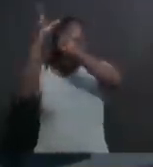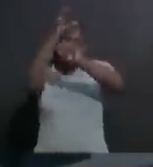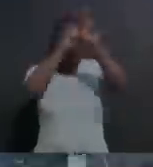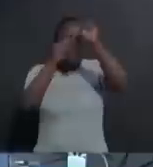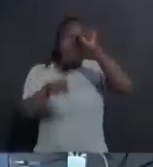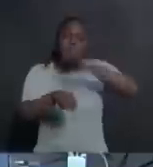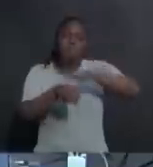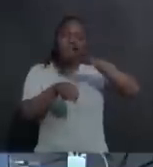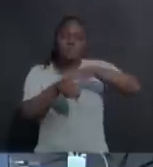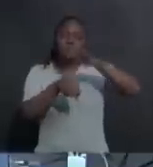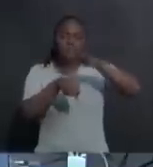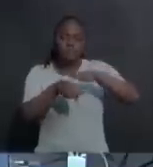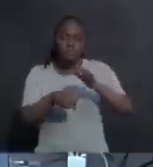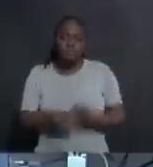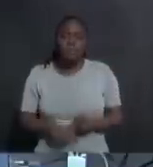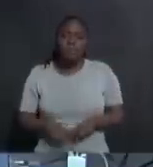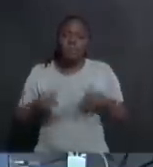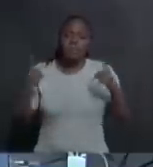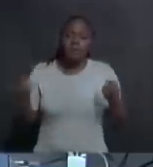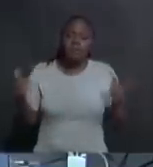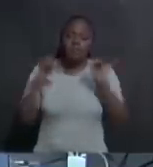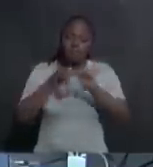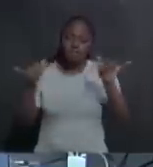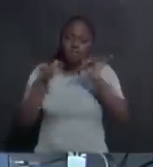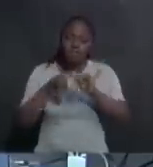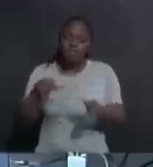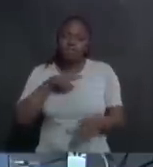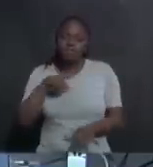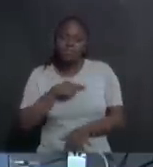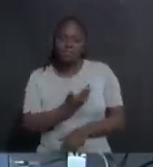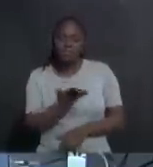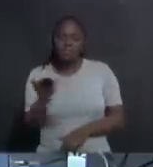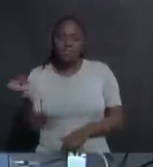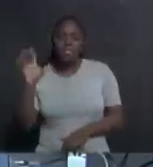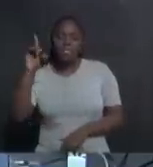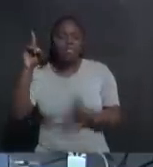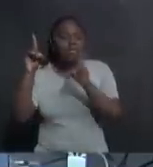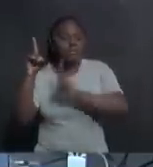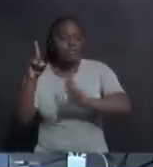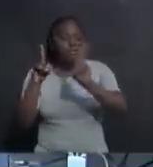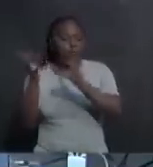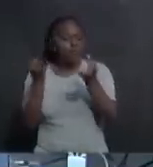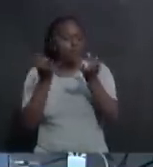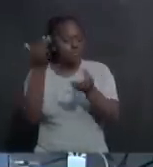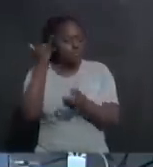tenho uma novidade para você. É esse tipo de profeta que Deus quer usar nesses últimos tempos.